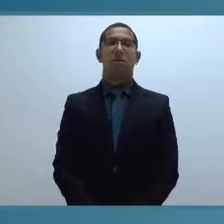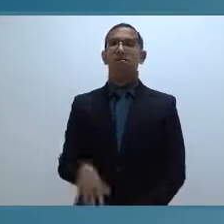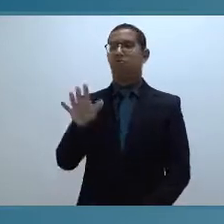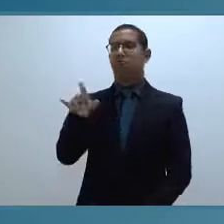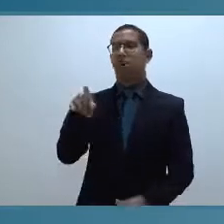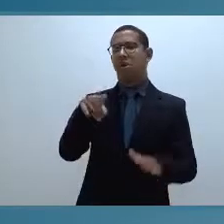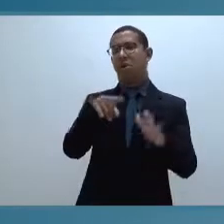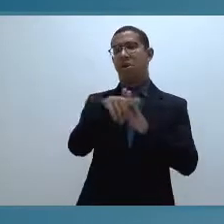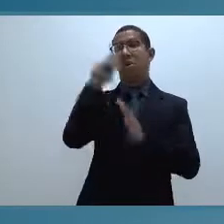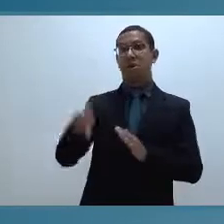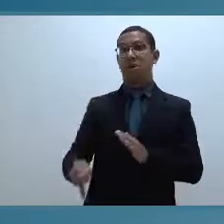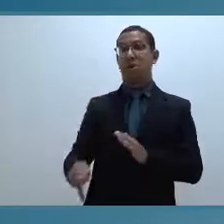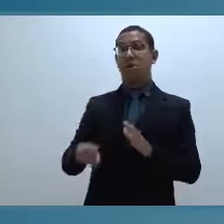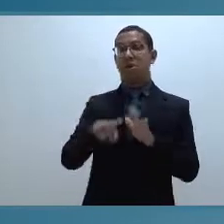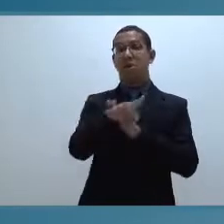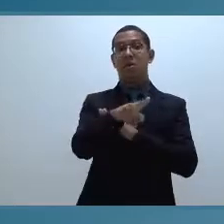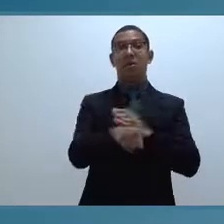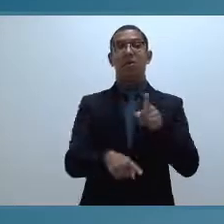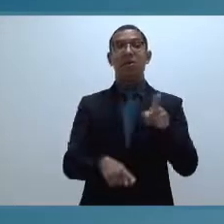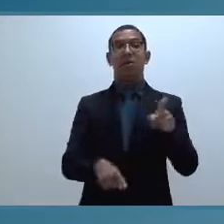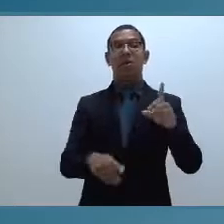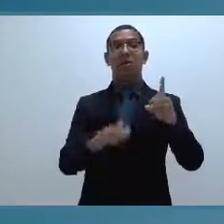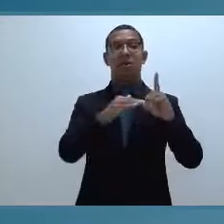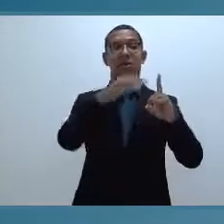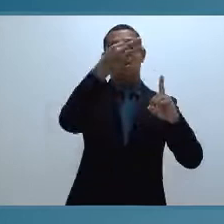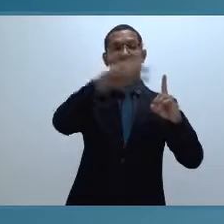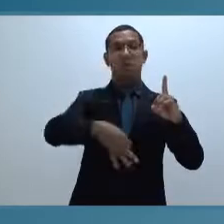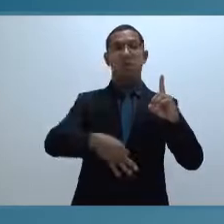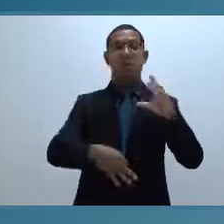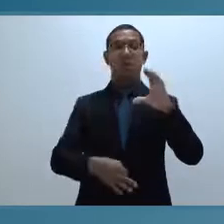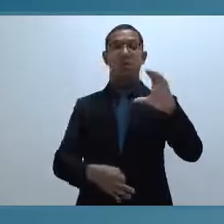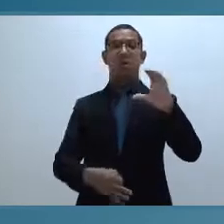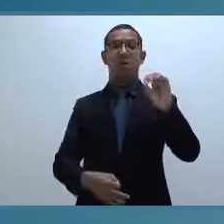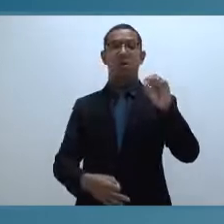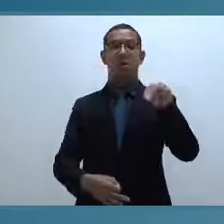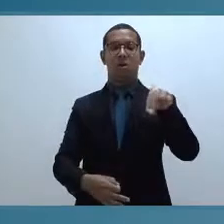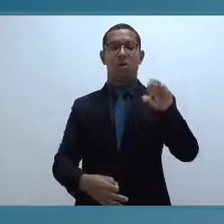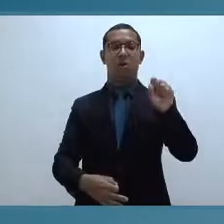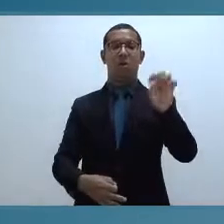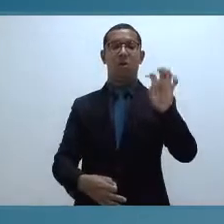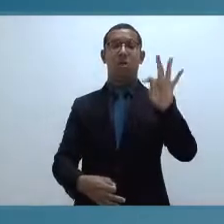Excelência disse que não se oporia se resolvessem decidir hoje.